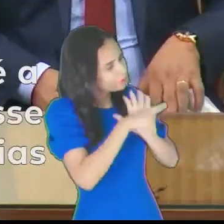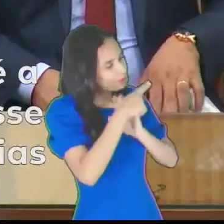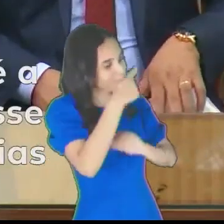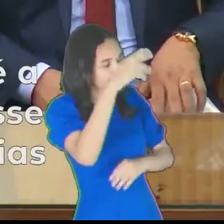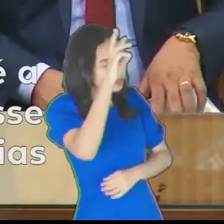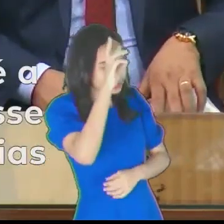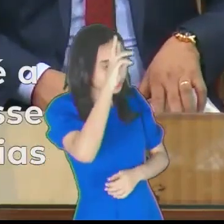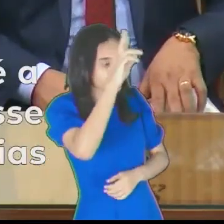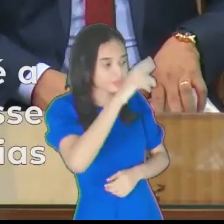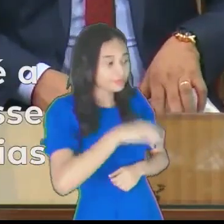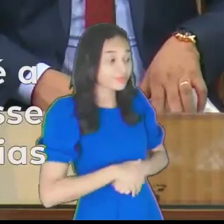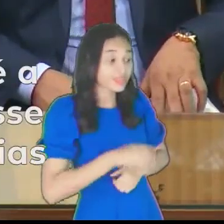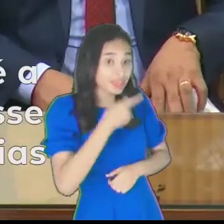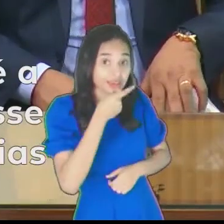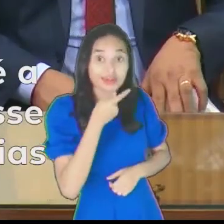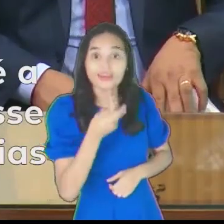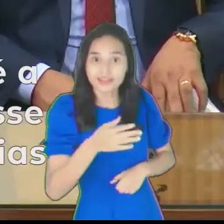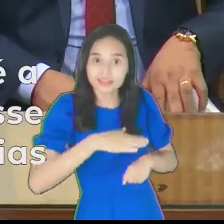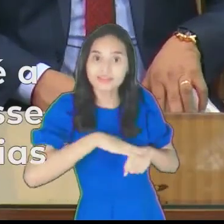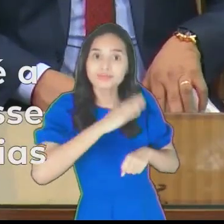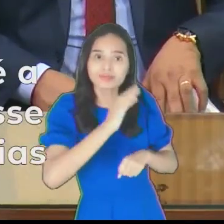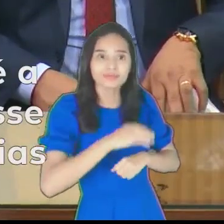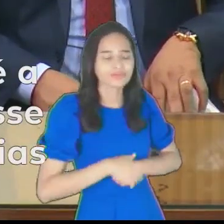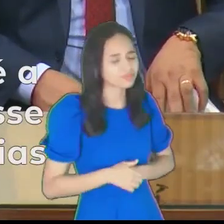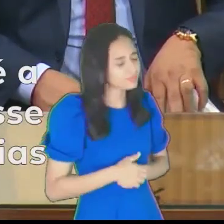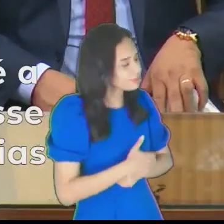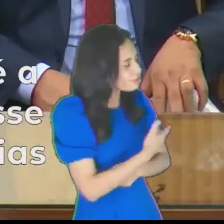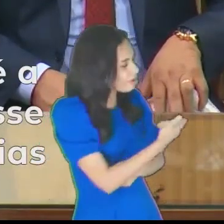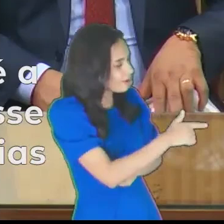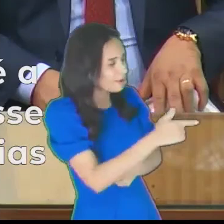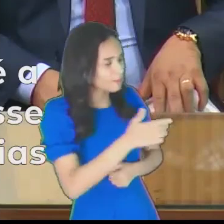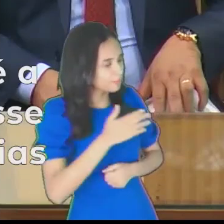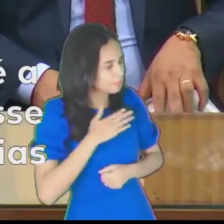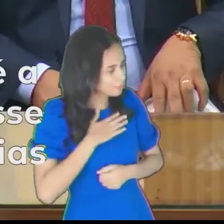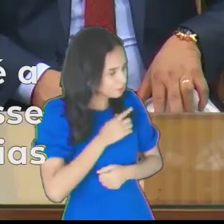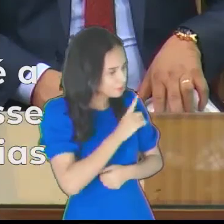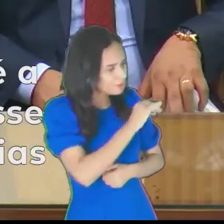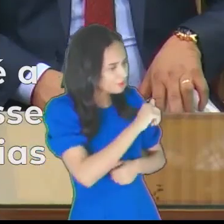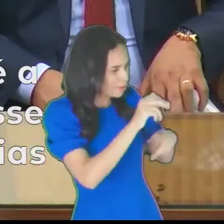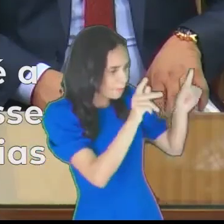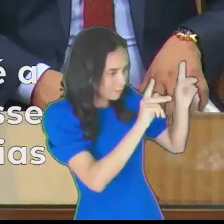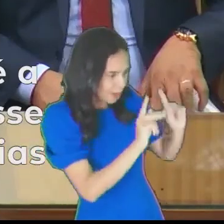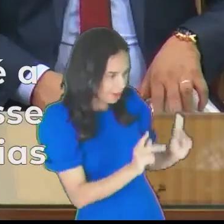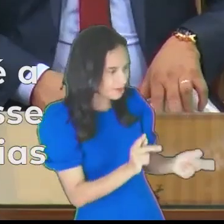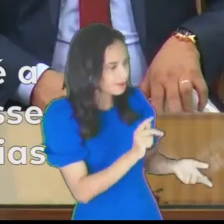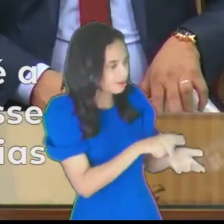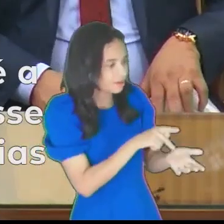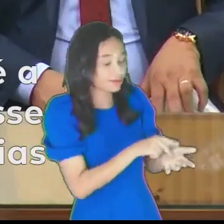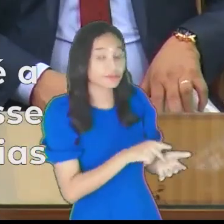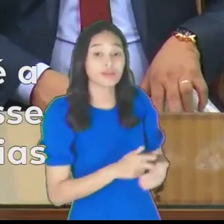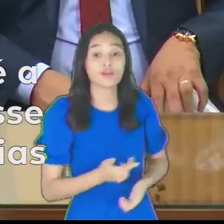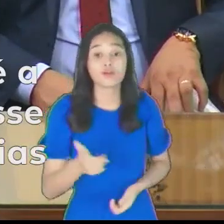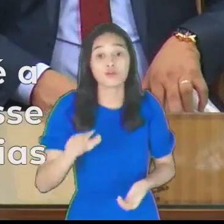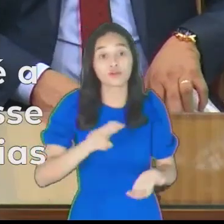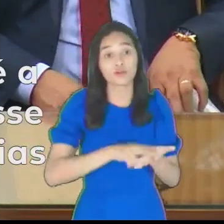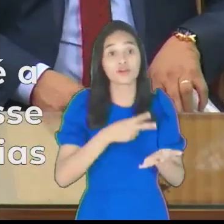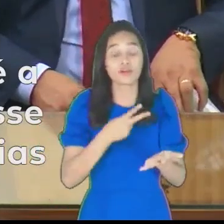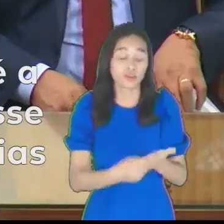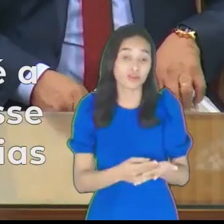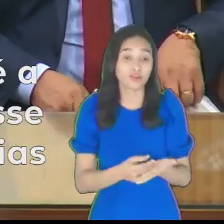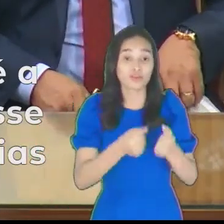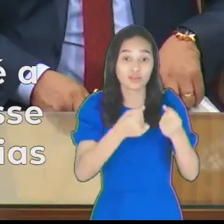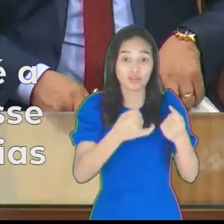disse mais: e não haverá, pois, em meus dias paz e verdade. Em outra Bíblia diz paz e